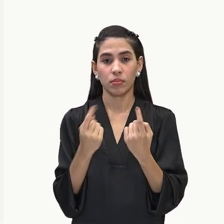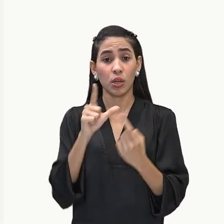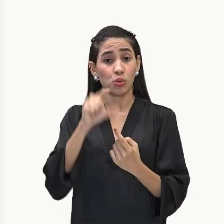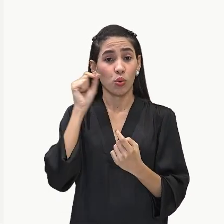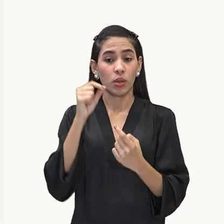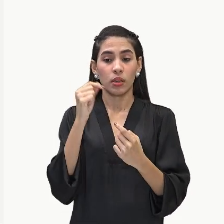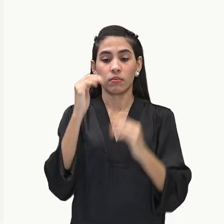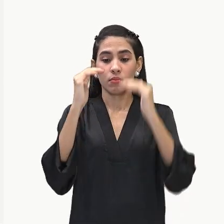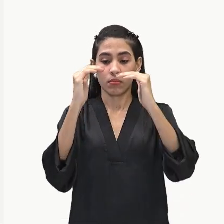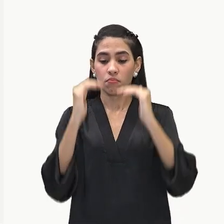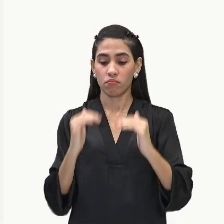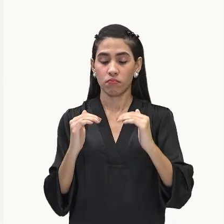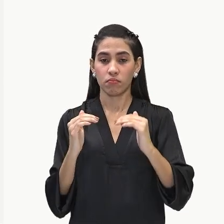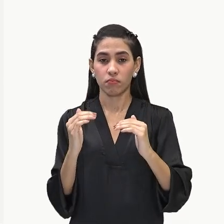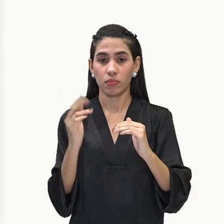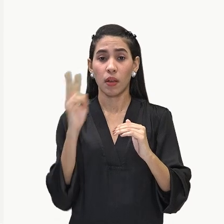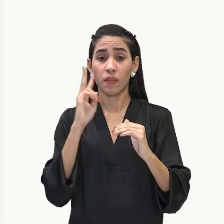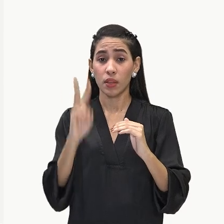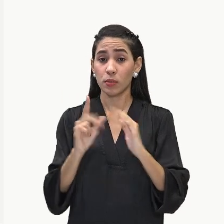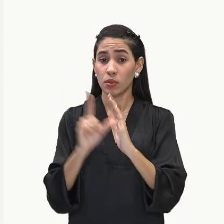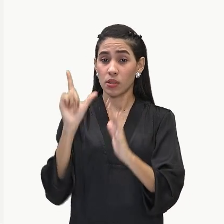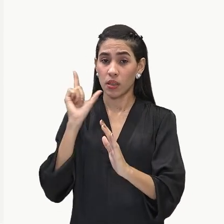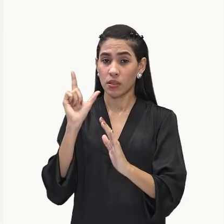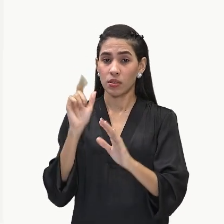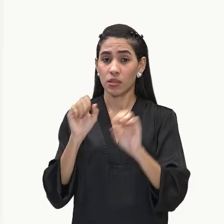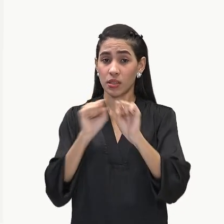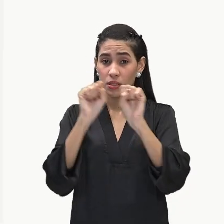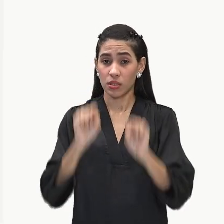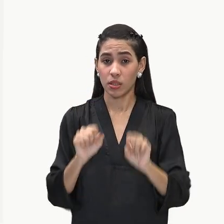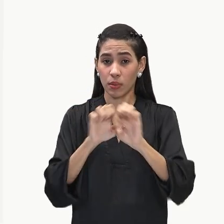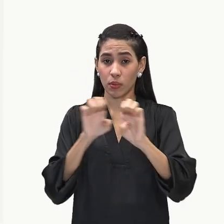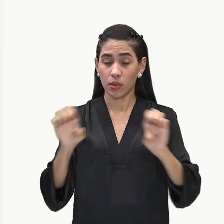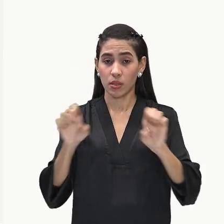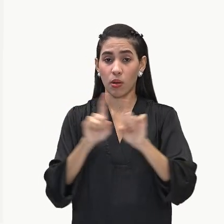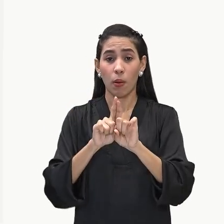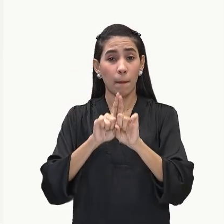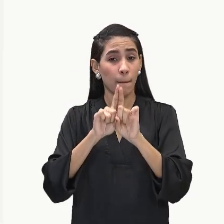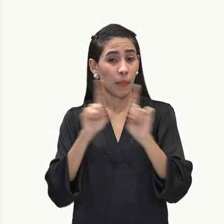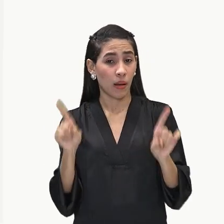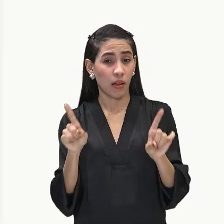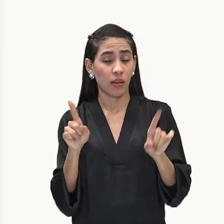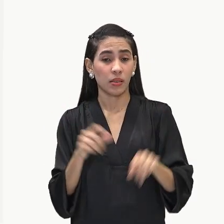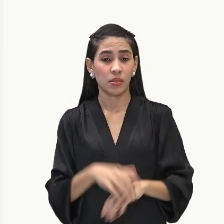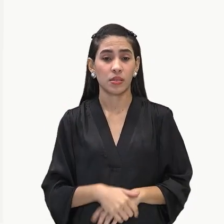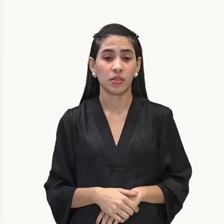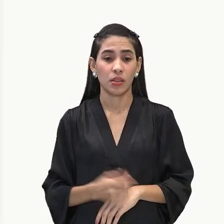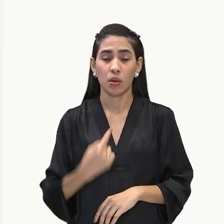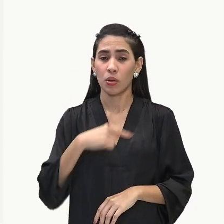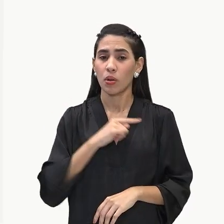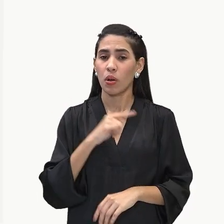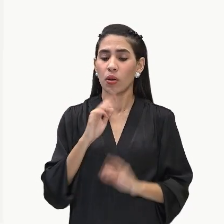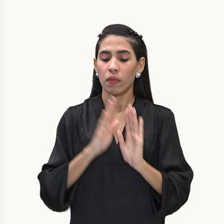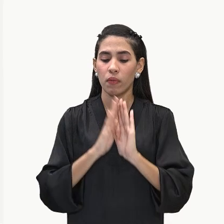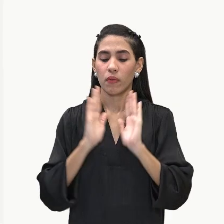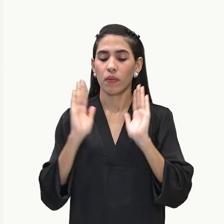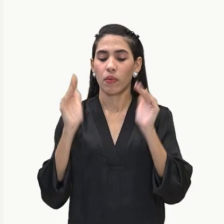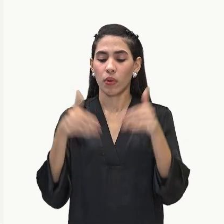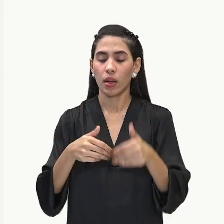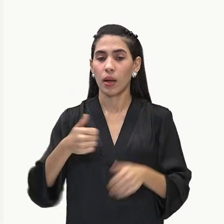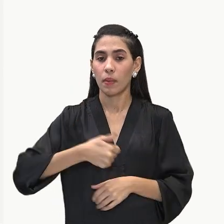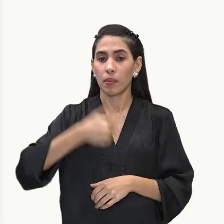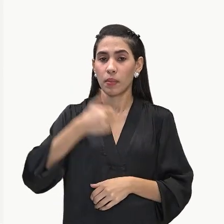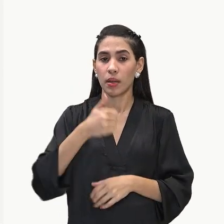nós vimos lá no sistema de equação. Mas nesse primeiro momento aqui, nós vamos trabalhar com a primeira